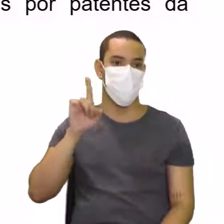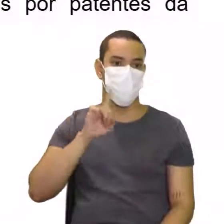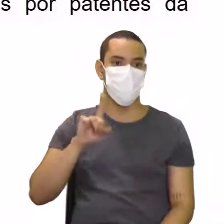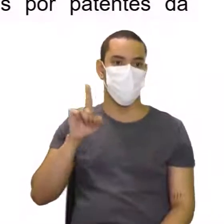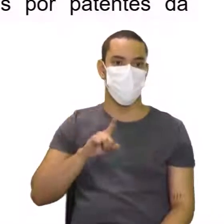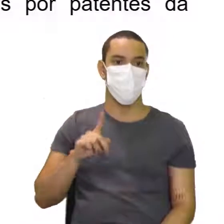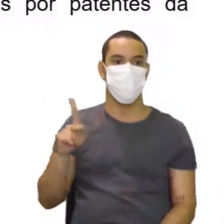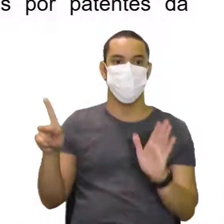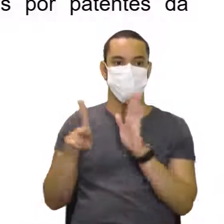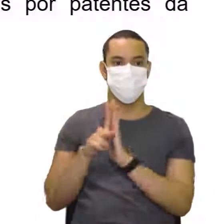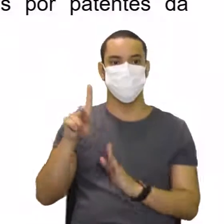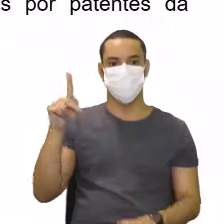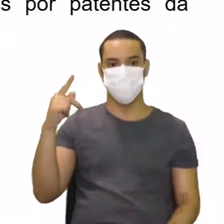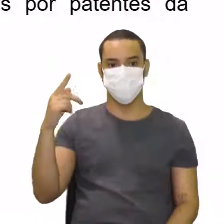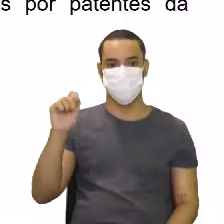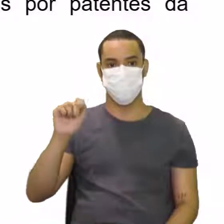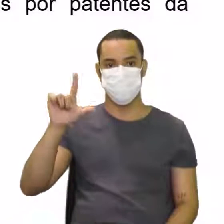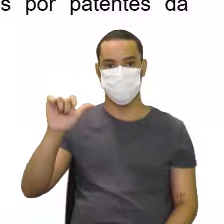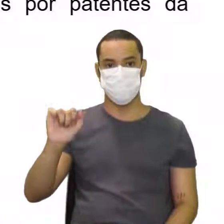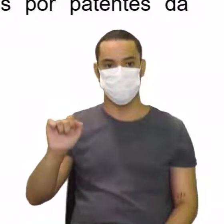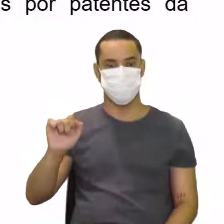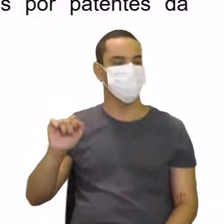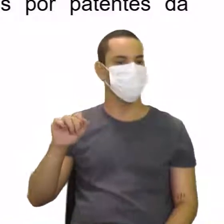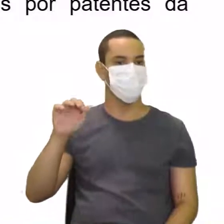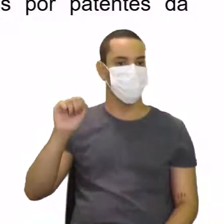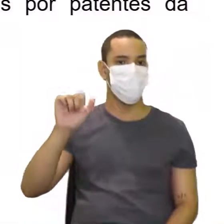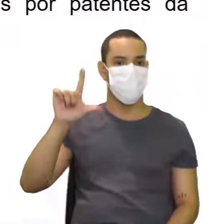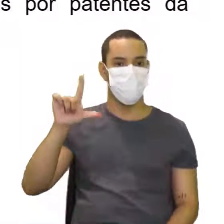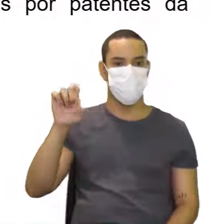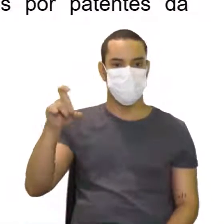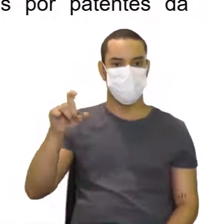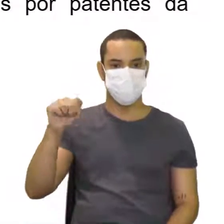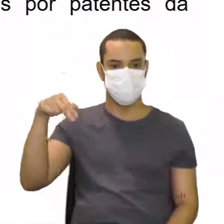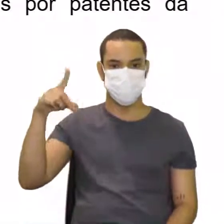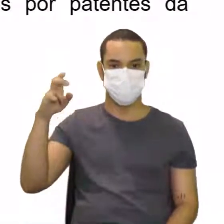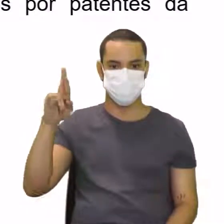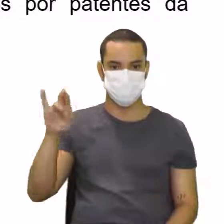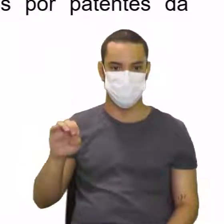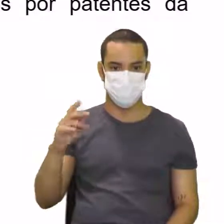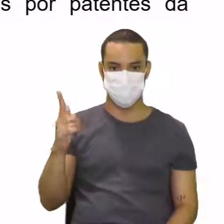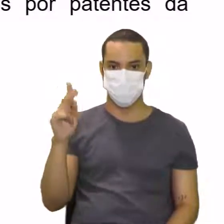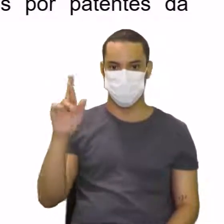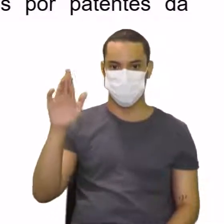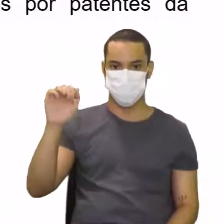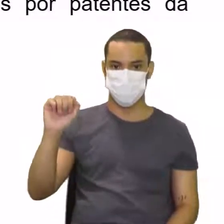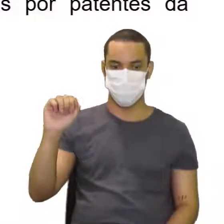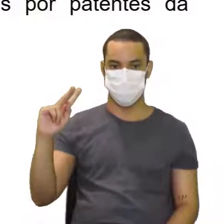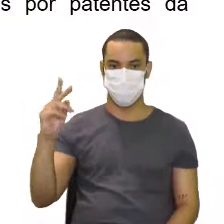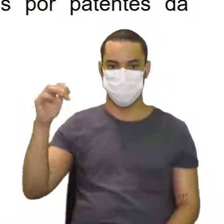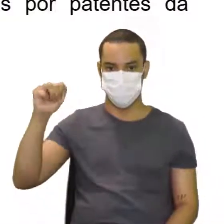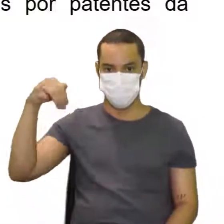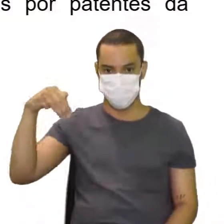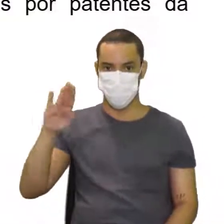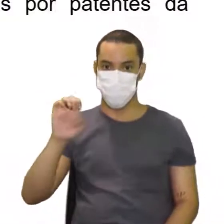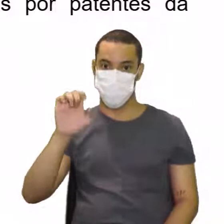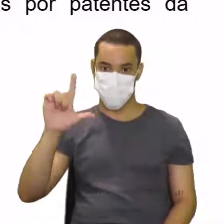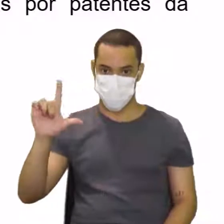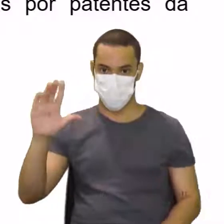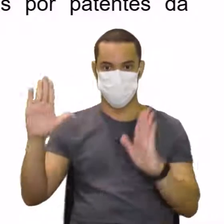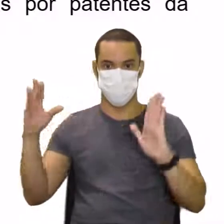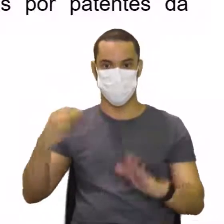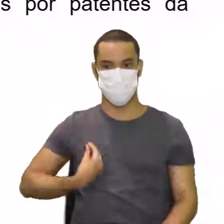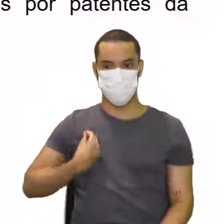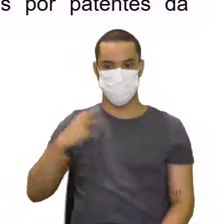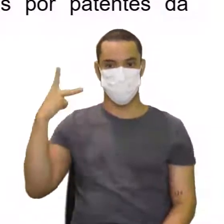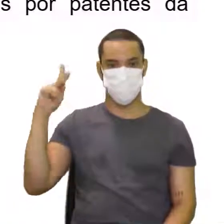origem escocesa, Alexander Graham Bell. Olha só, está aqui o período de vida do Alexander. E